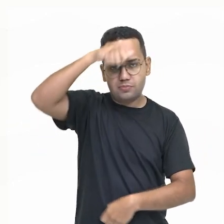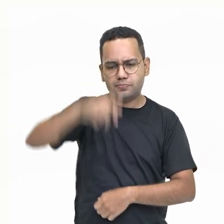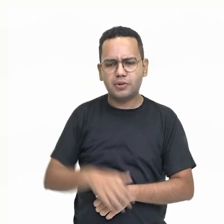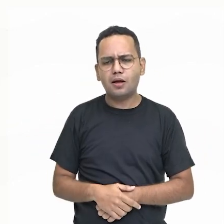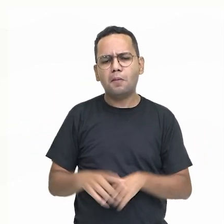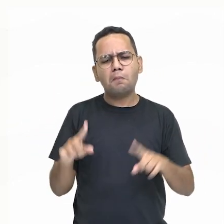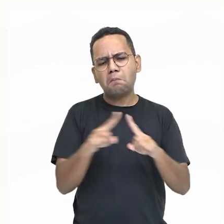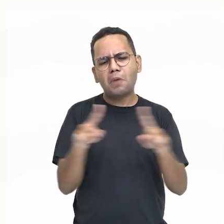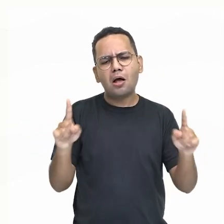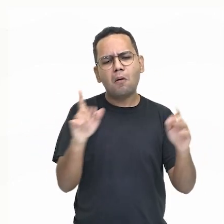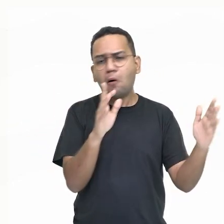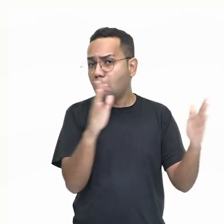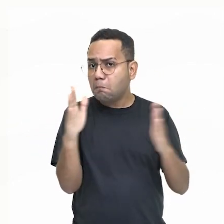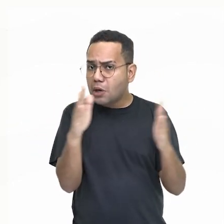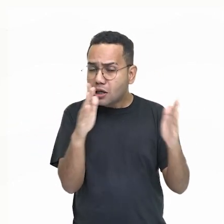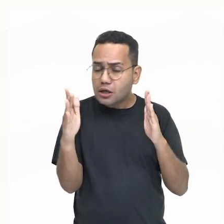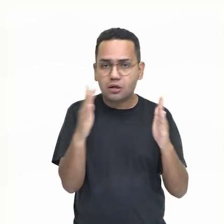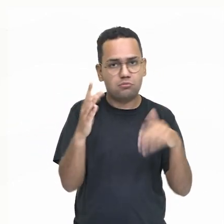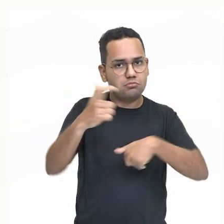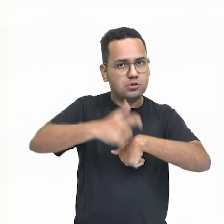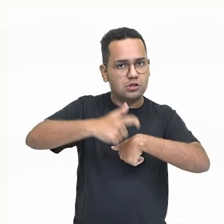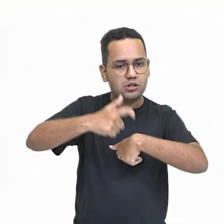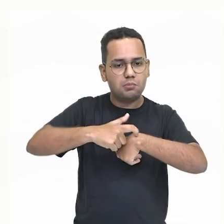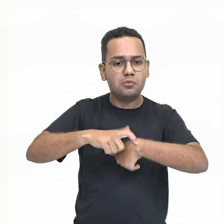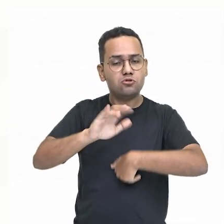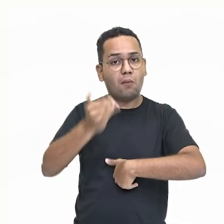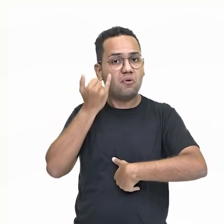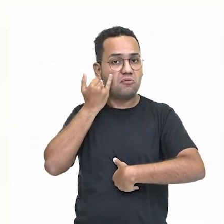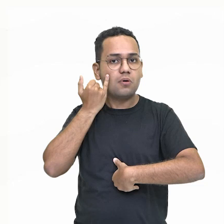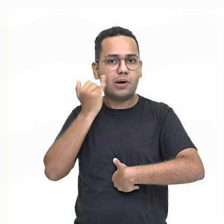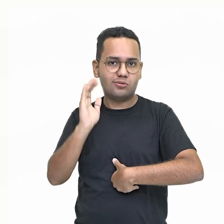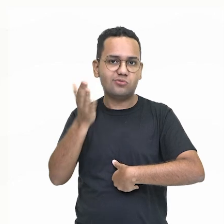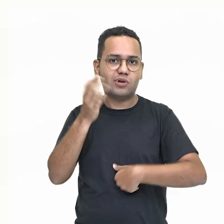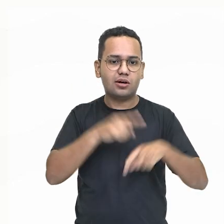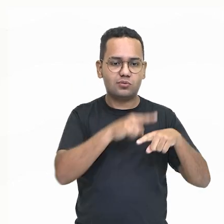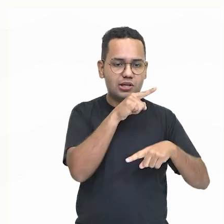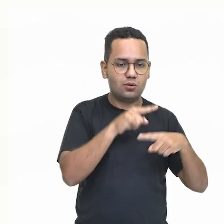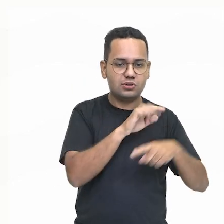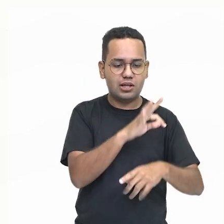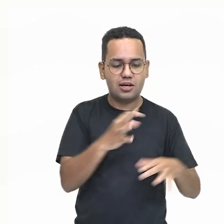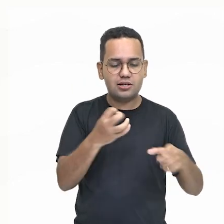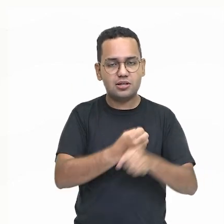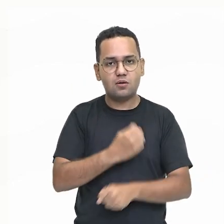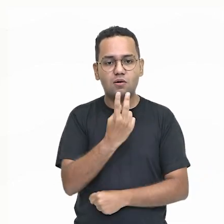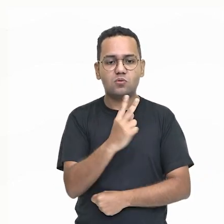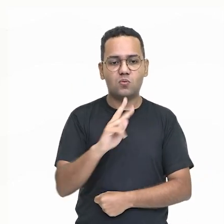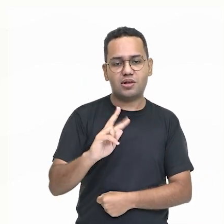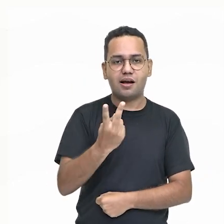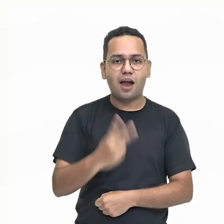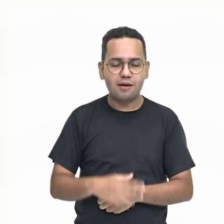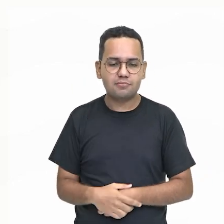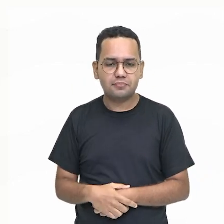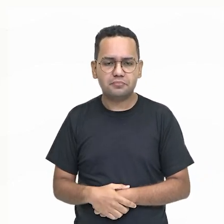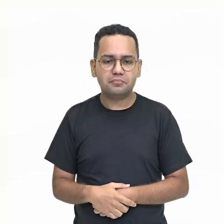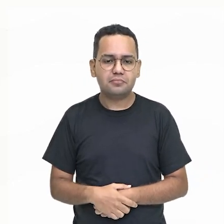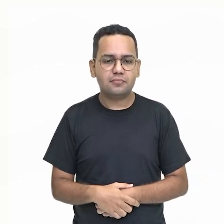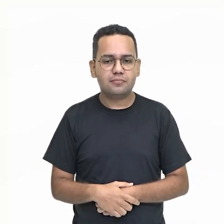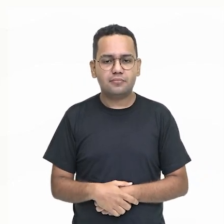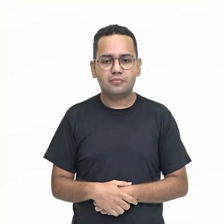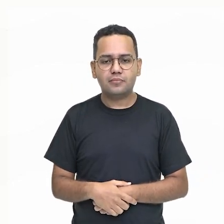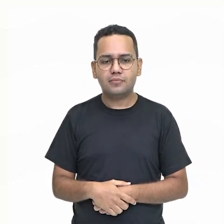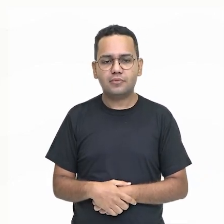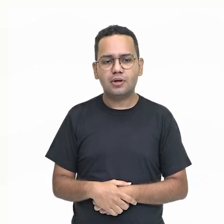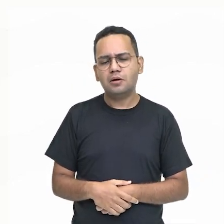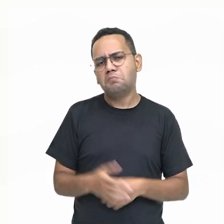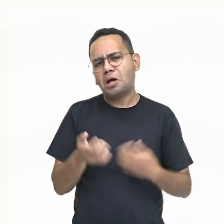intervalo de tempo que ele também já me dá diretamente foi de 2 horas ou seja eu não preciso ficar querendo saber qual